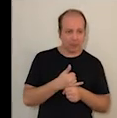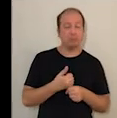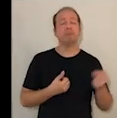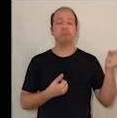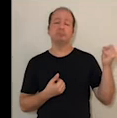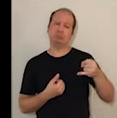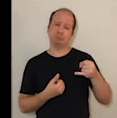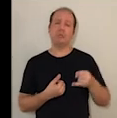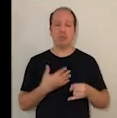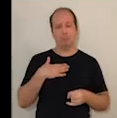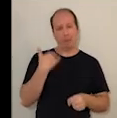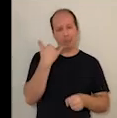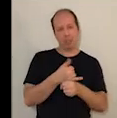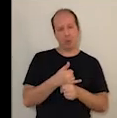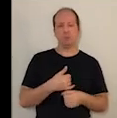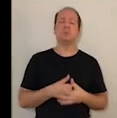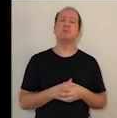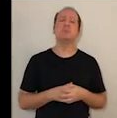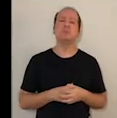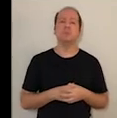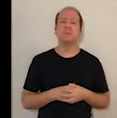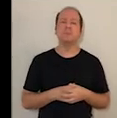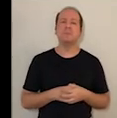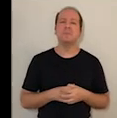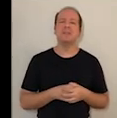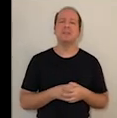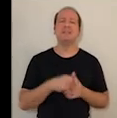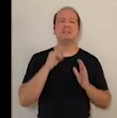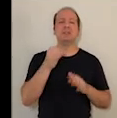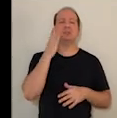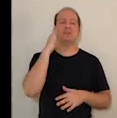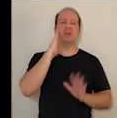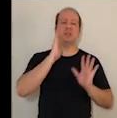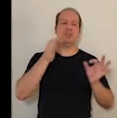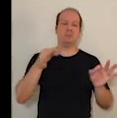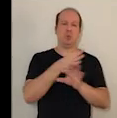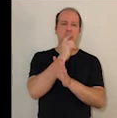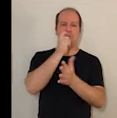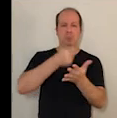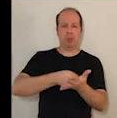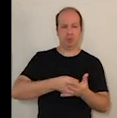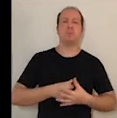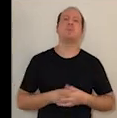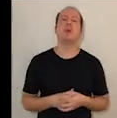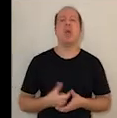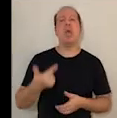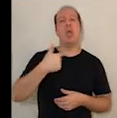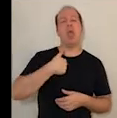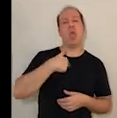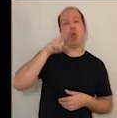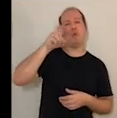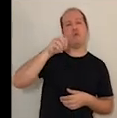do teu patrão? Sim, do meu patrão. Quem me dera que eu já tivesse impado.